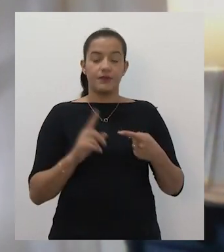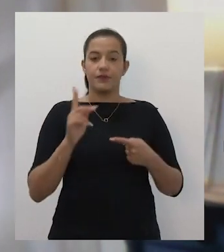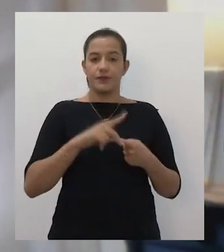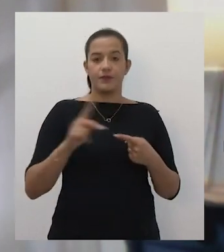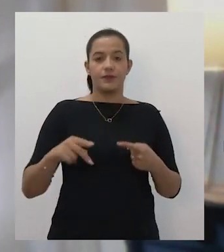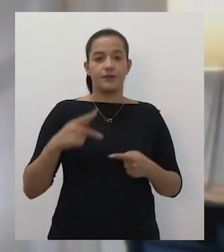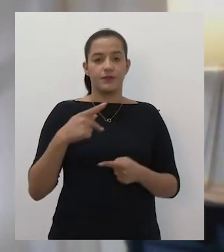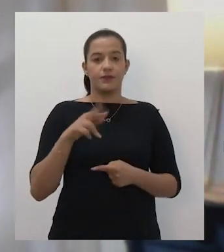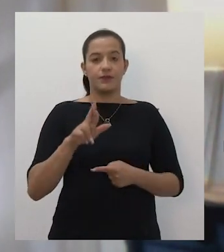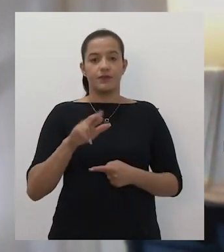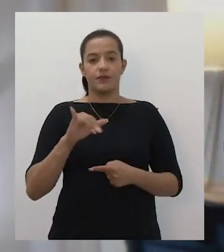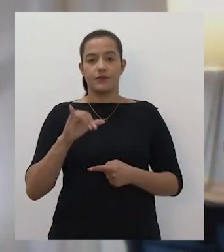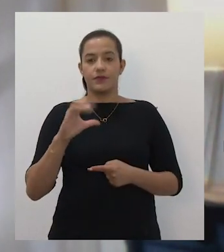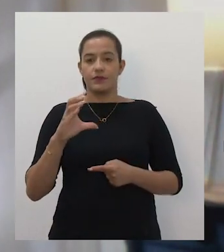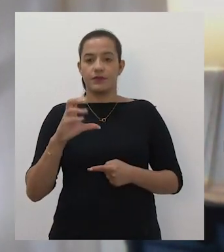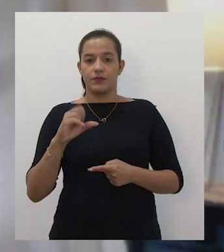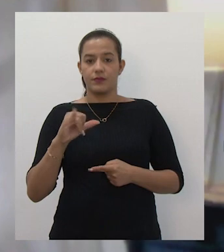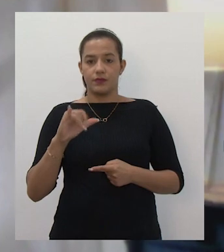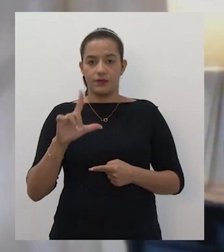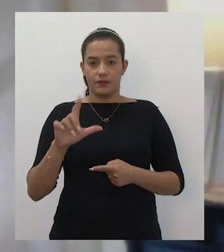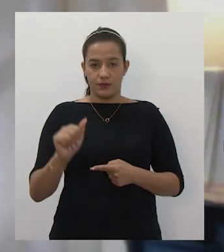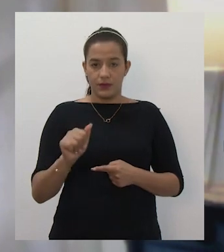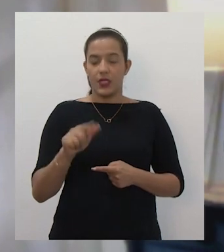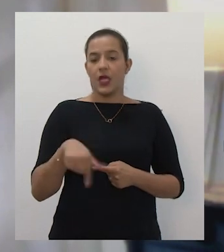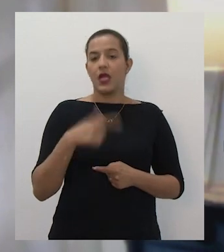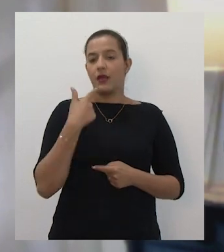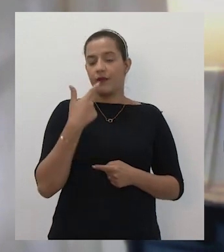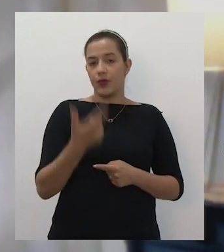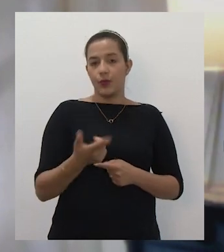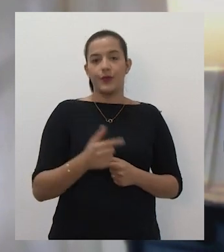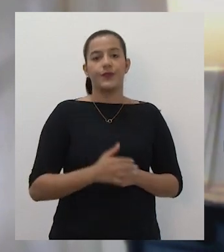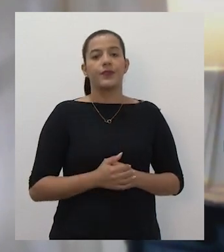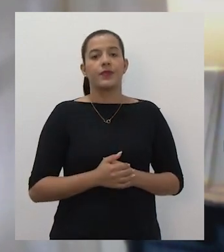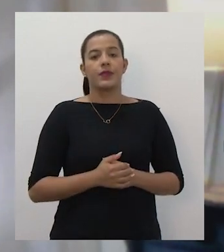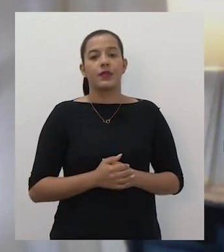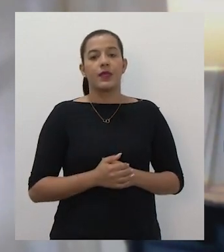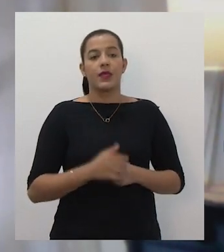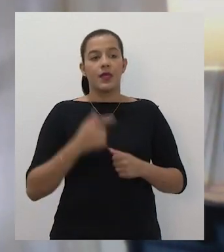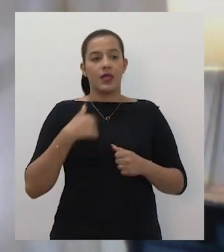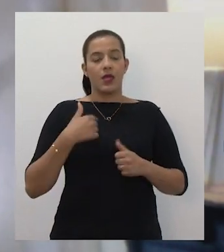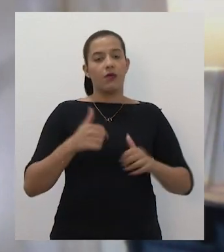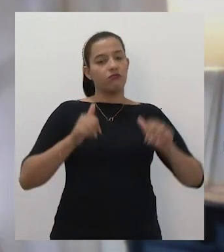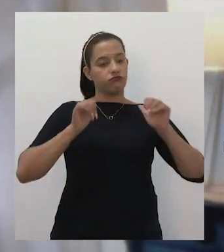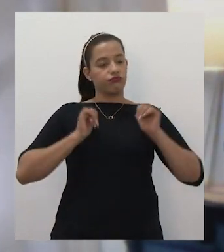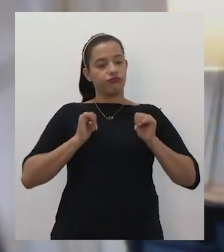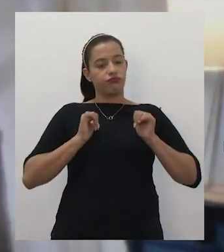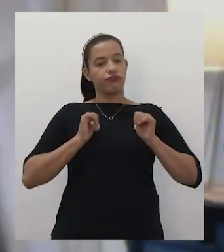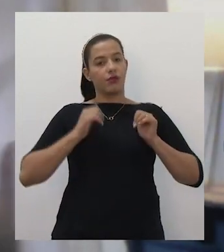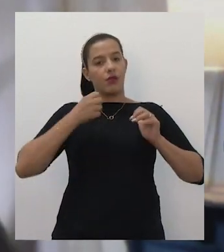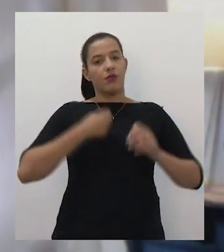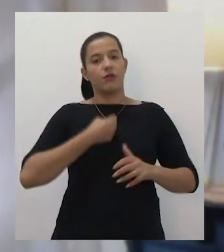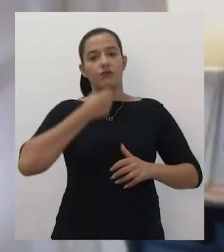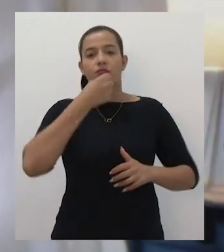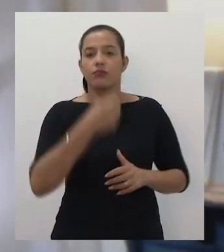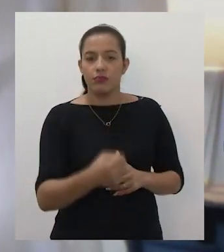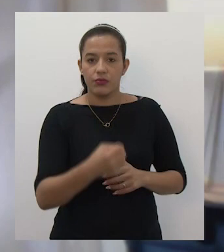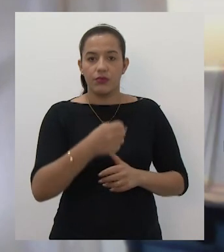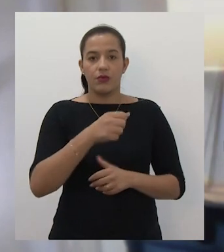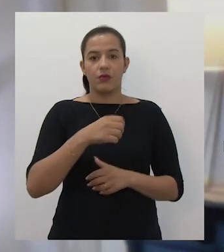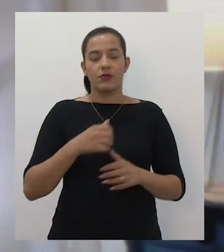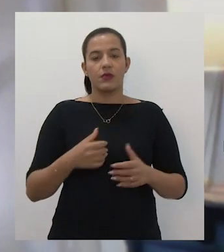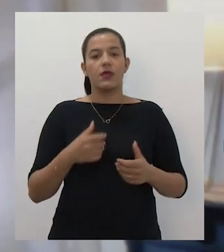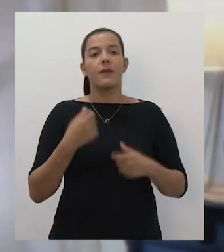ela começa dizendo assim, do meu ponto de vista, sair da zona de conforto é algo que pode gerar